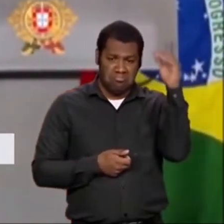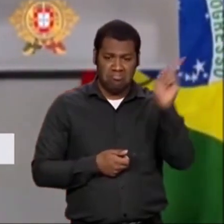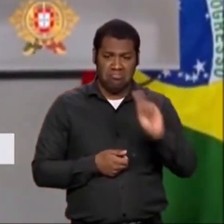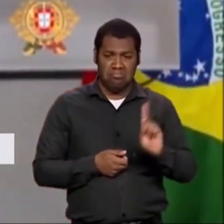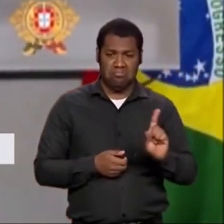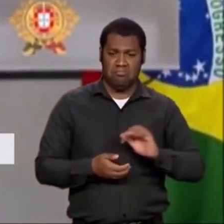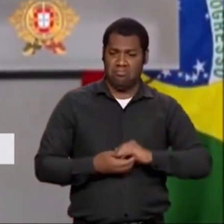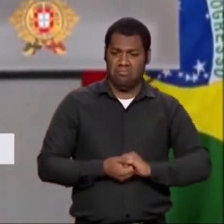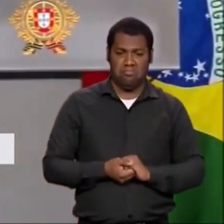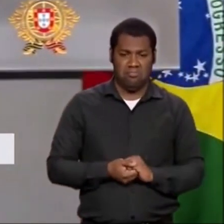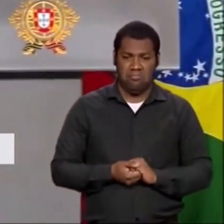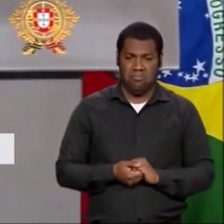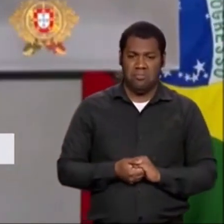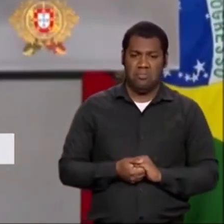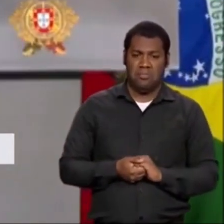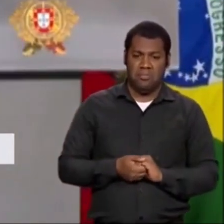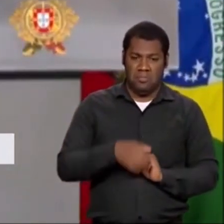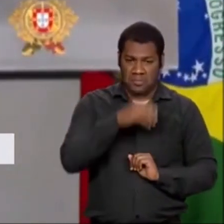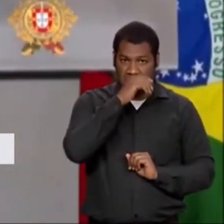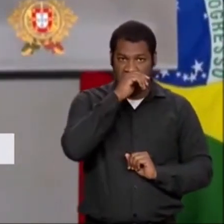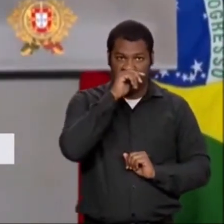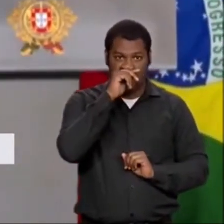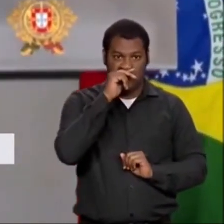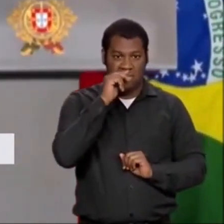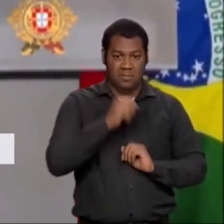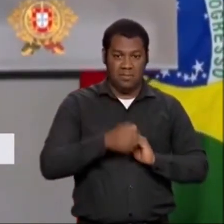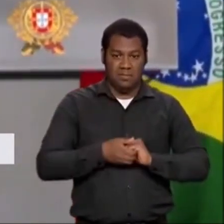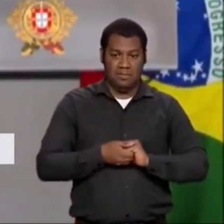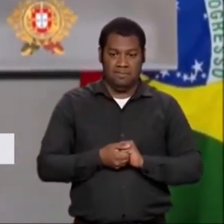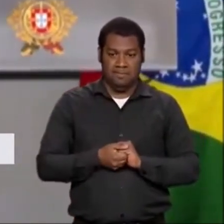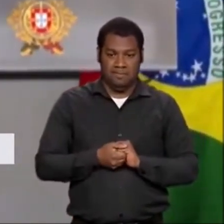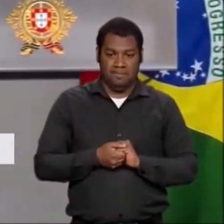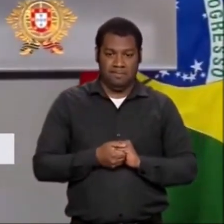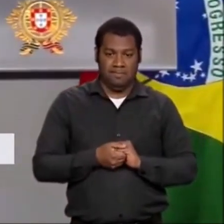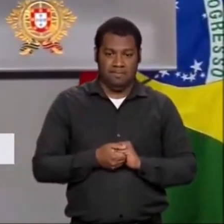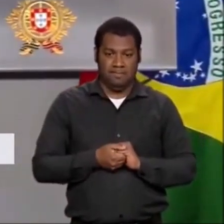Sim, são as suas palavras. Ao Brasil.